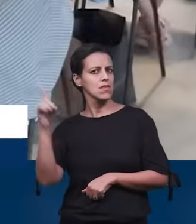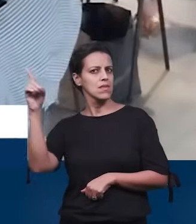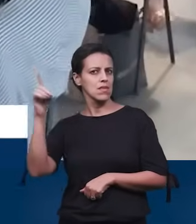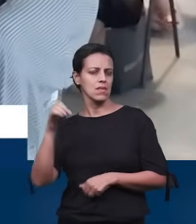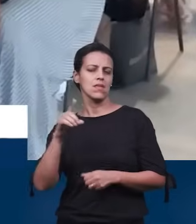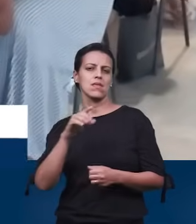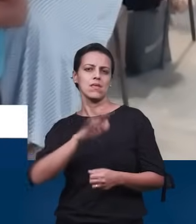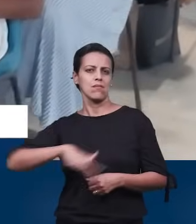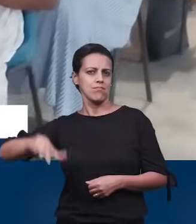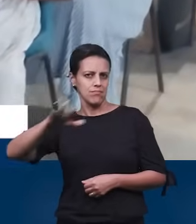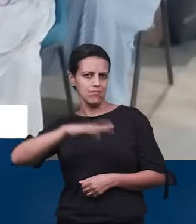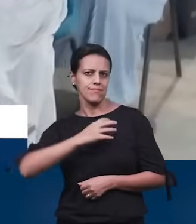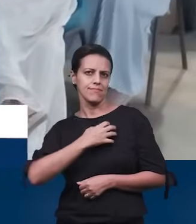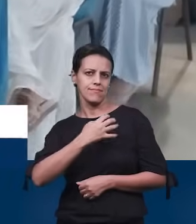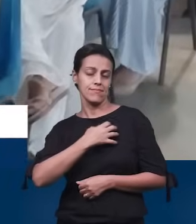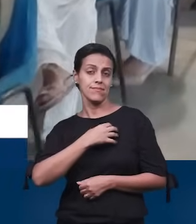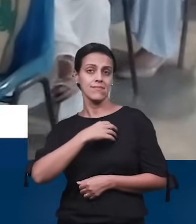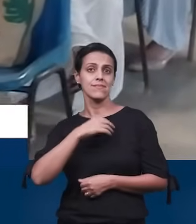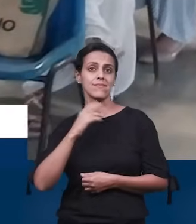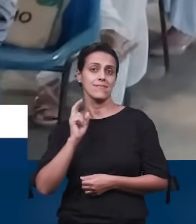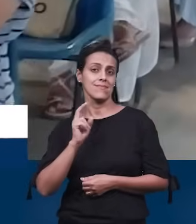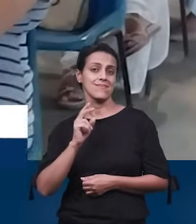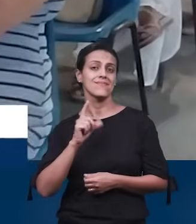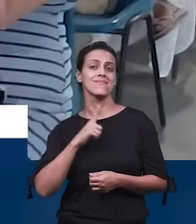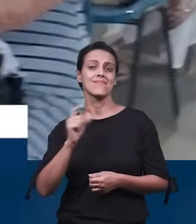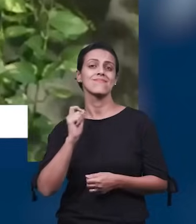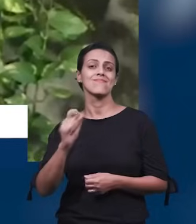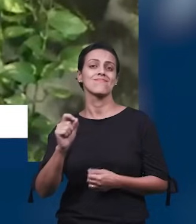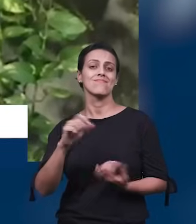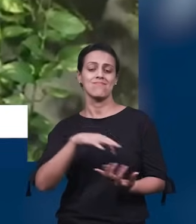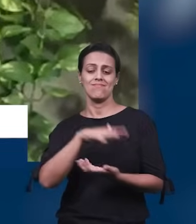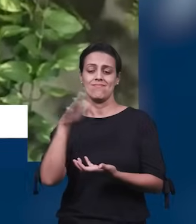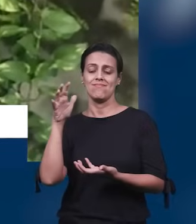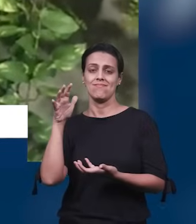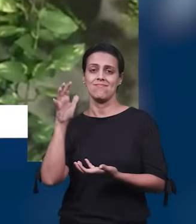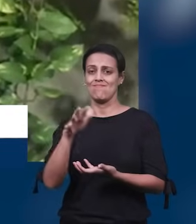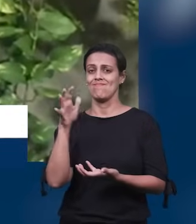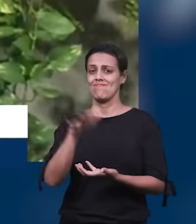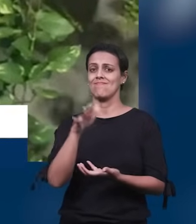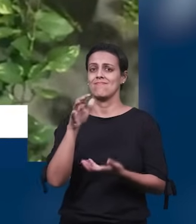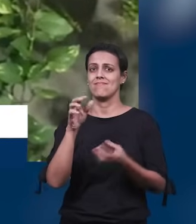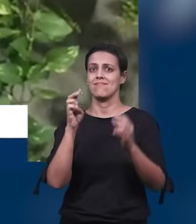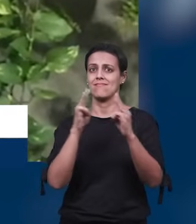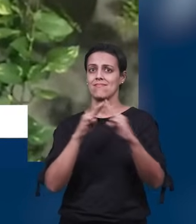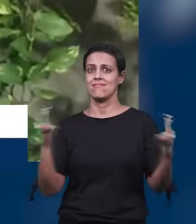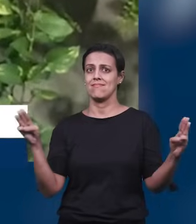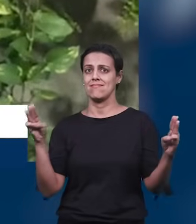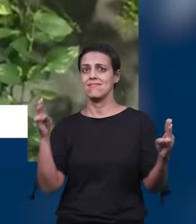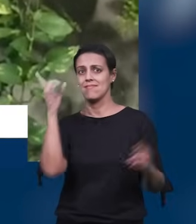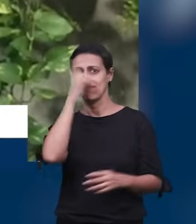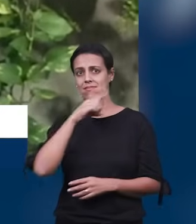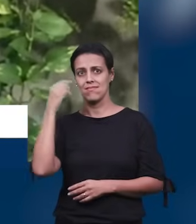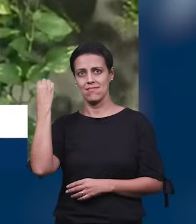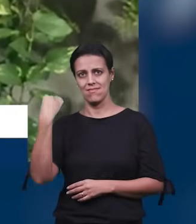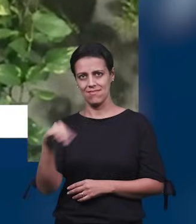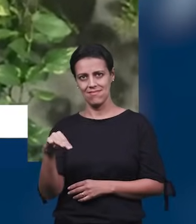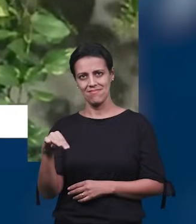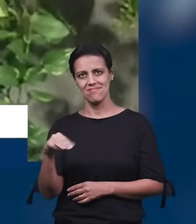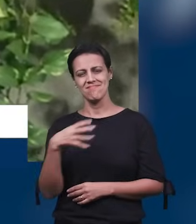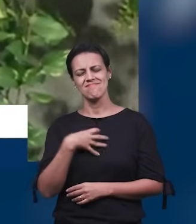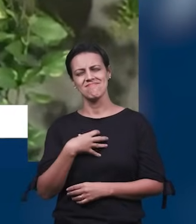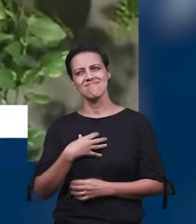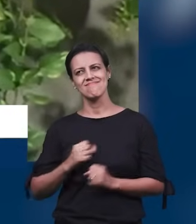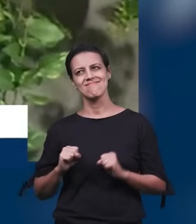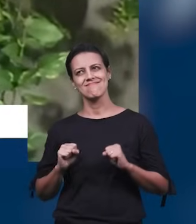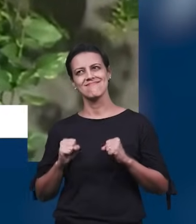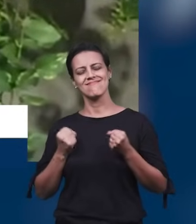transmitido diretamente do Manaim de Domingos Martins. Toda vez que a gente vai para o seminário, a gente se sente renovada, porque é muito bom estar na